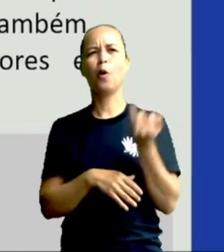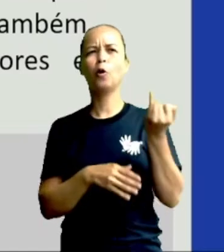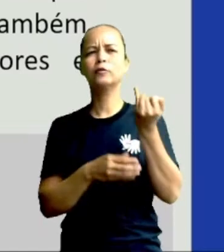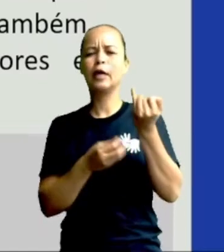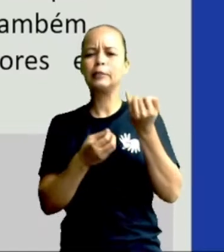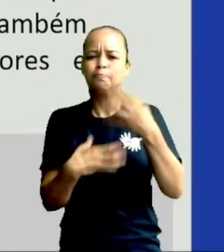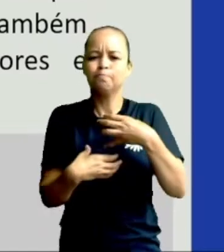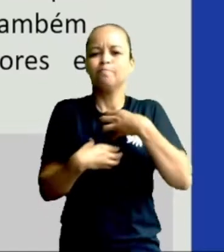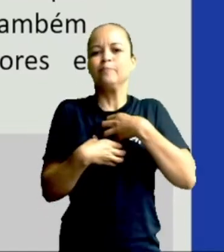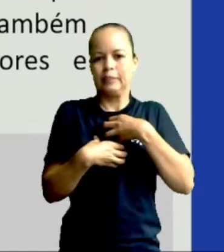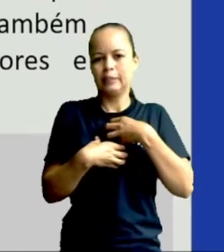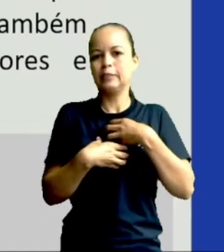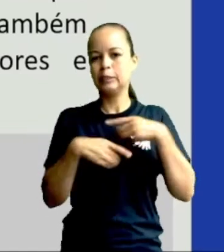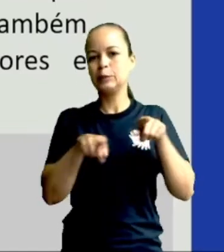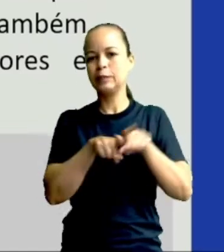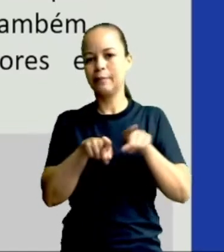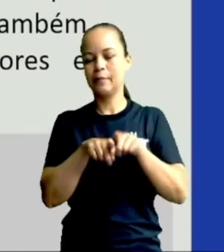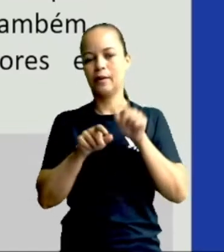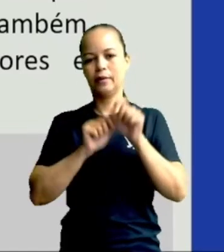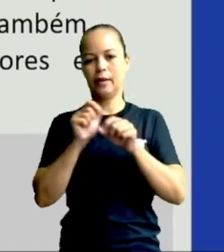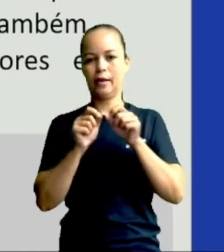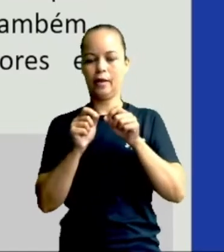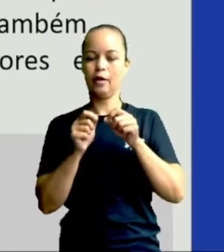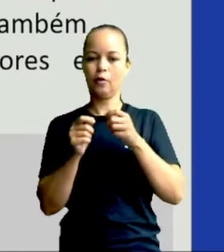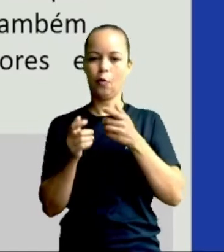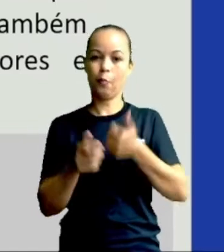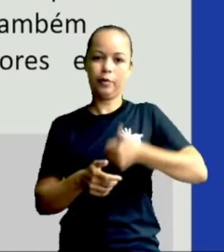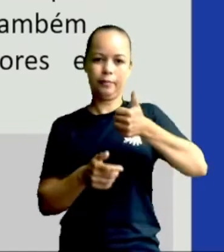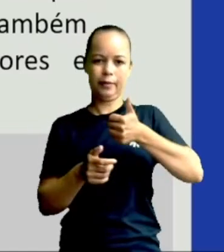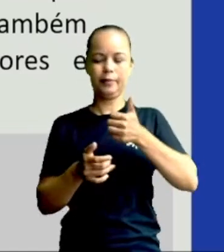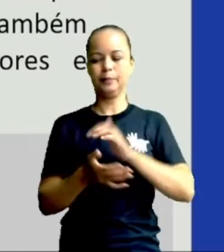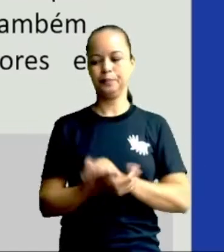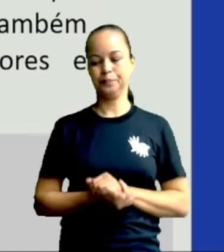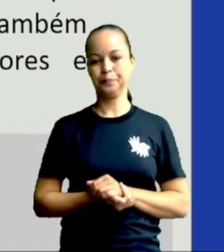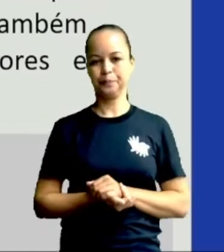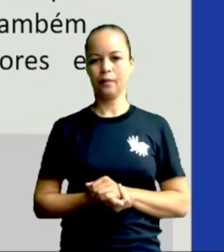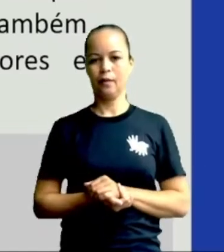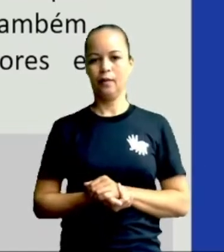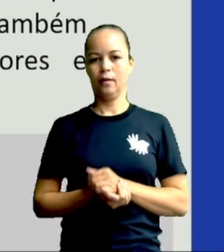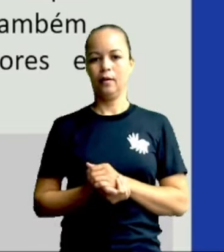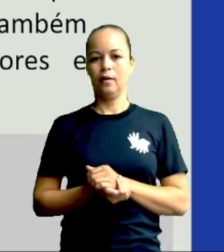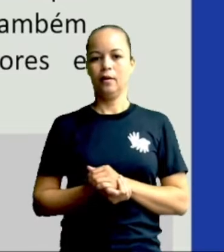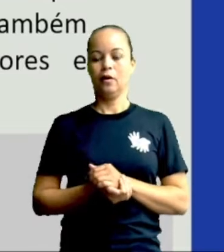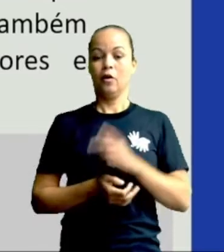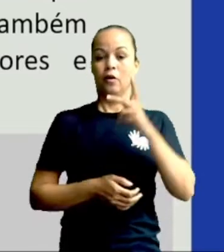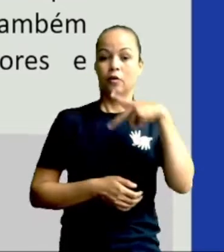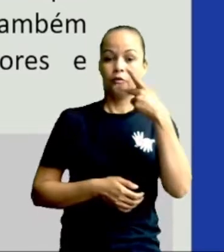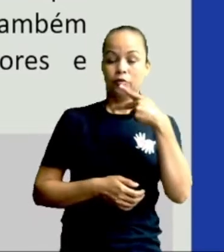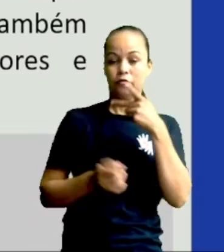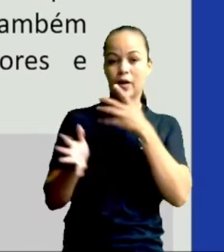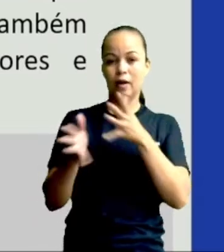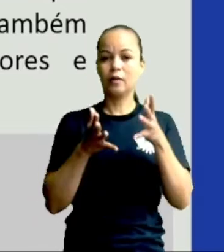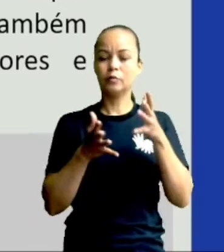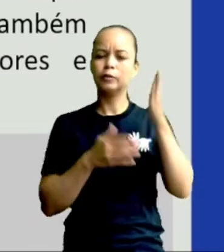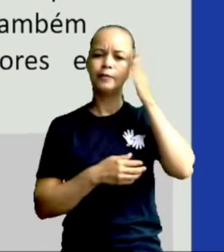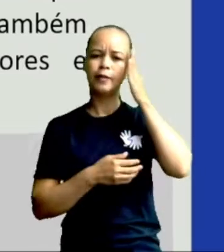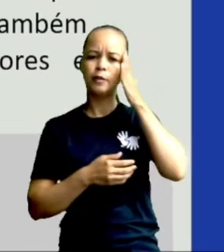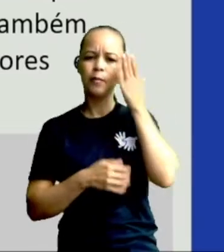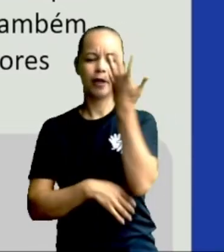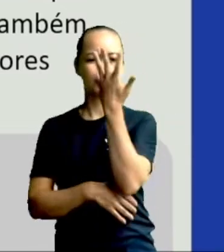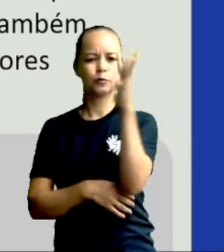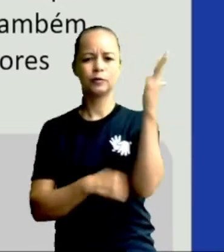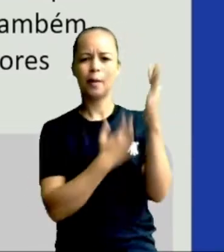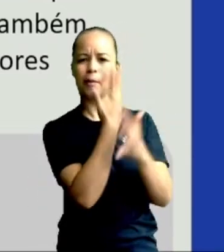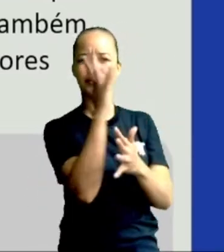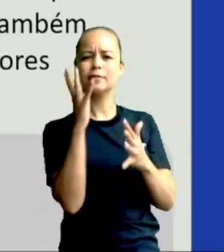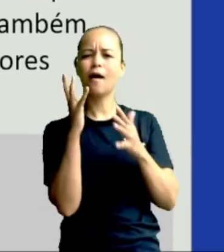é mais sentido, que a gente está vendo, é o primeiro impacto dos sentidos. Quando falamos em compreensão da paisagem, porém